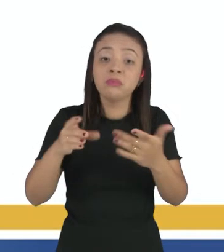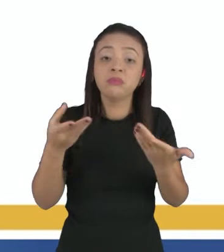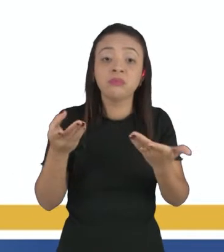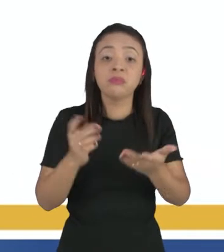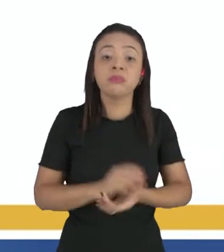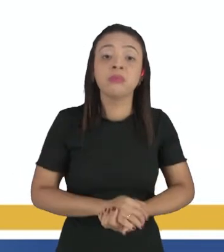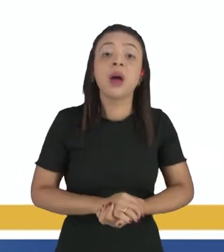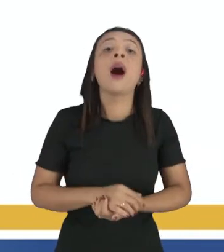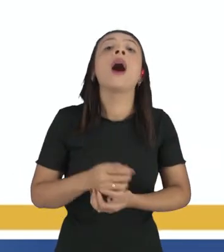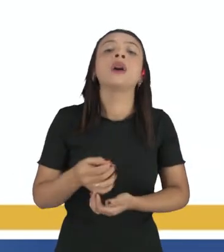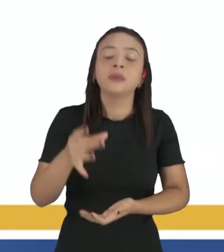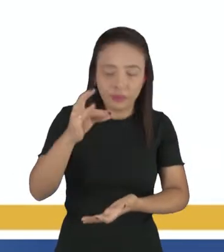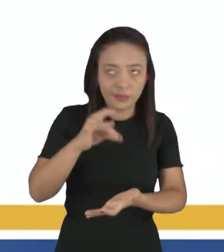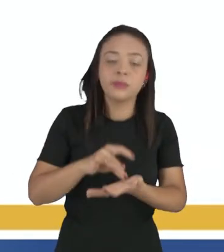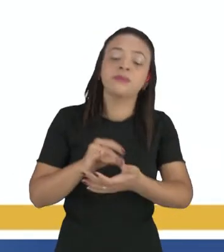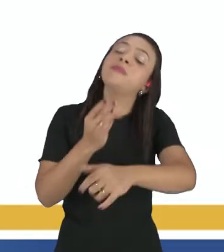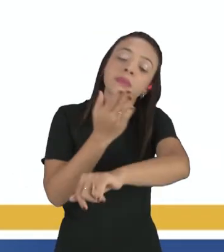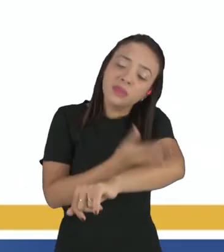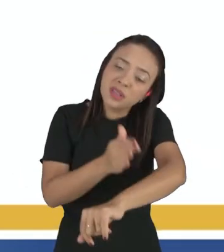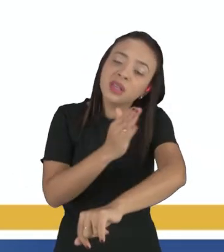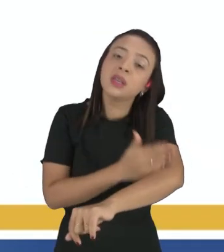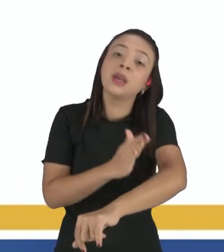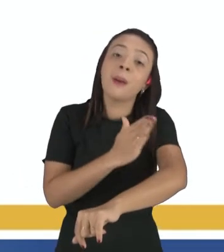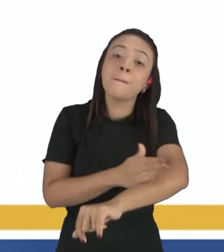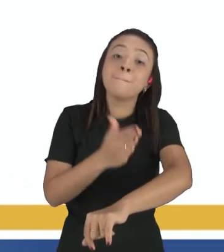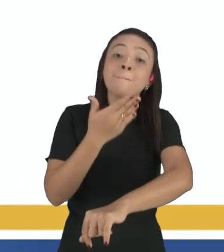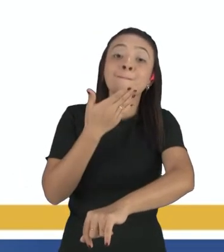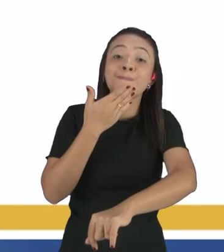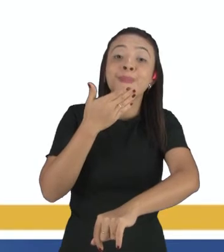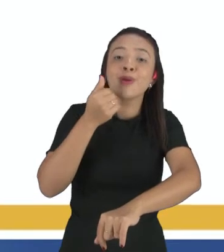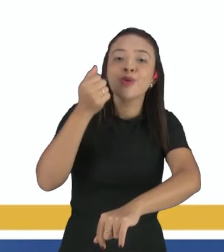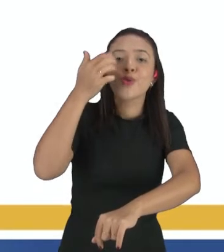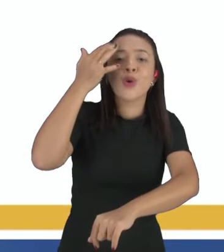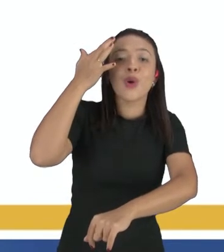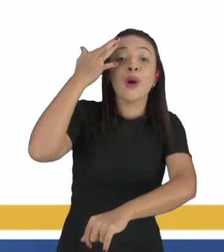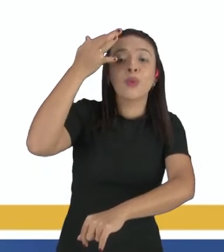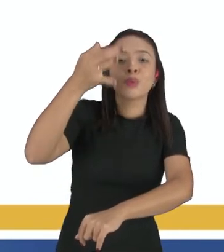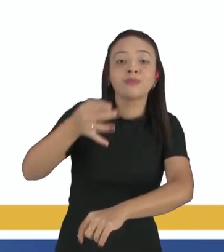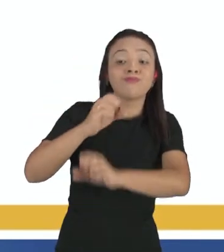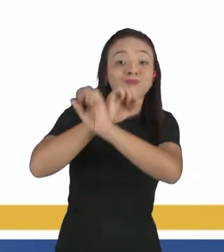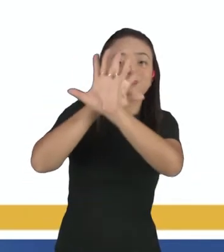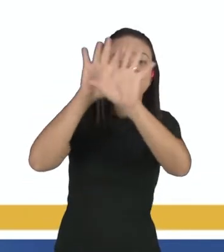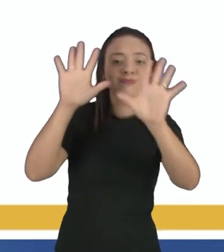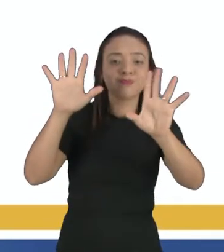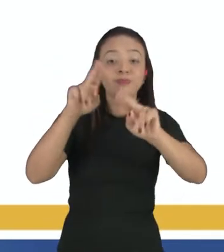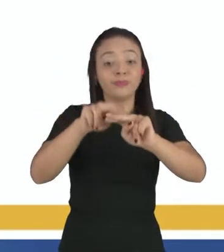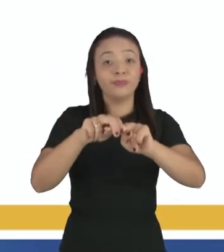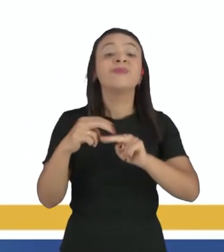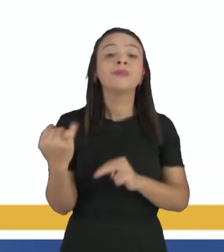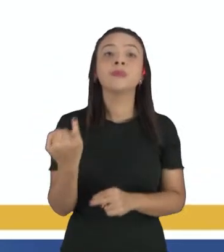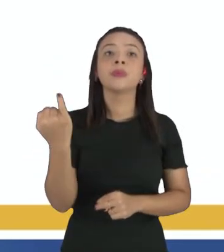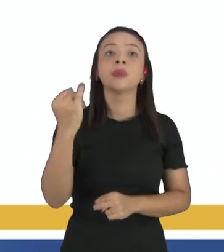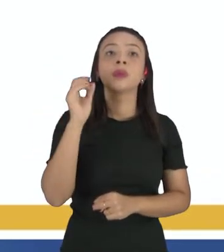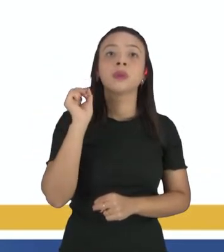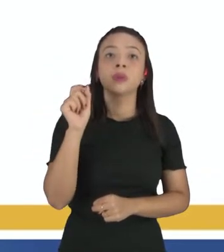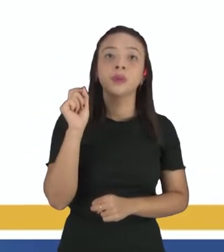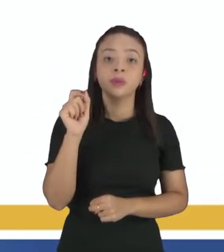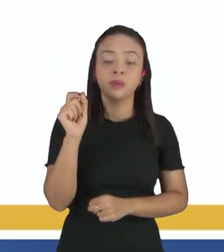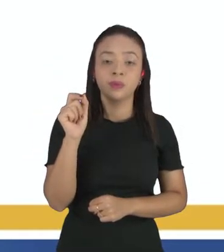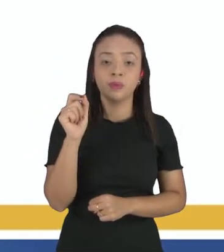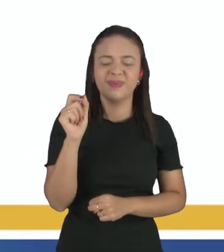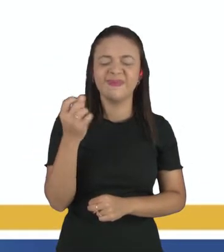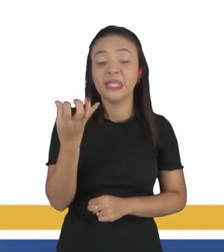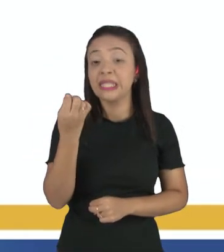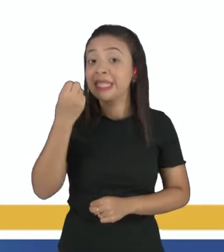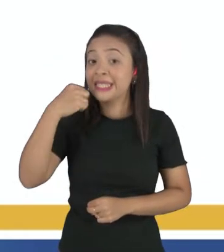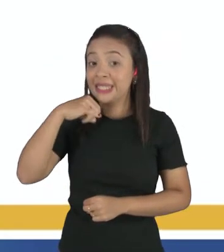sim, com a prática de exercícios, isso vai ficar mais claro para você. Então, é importante que se veja que